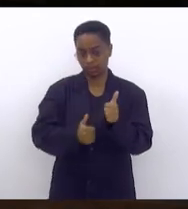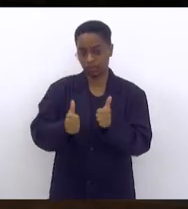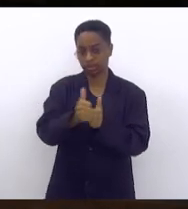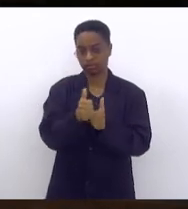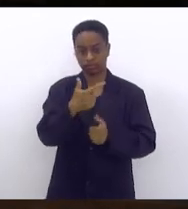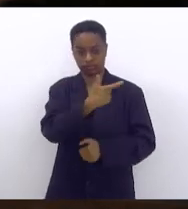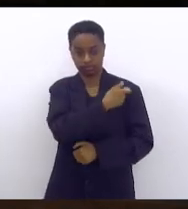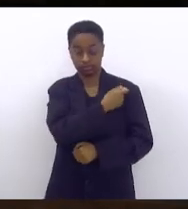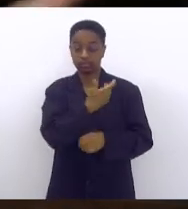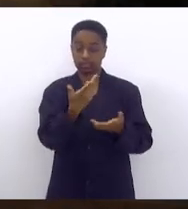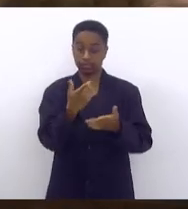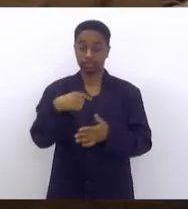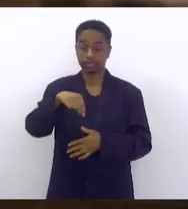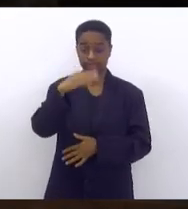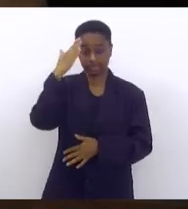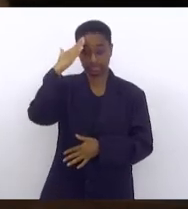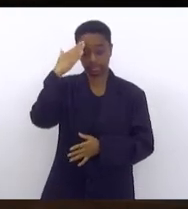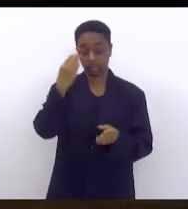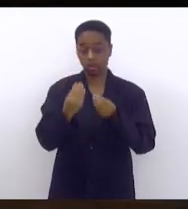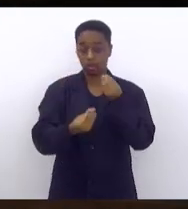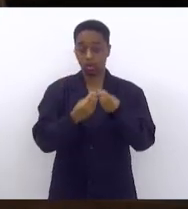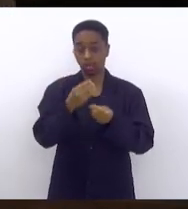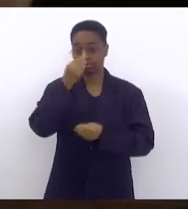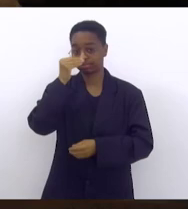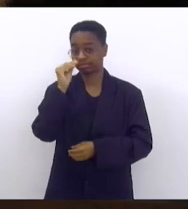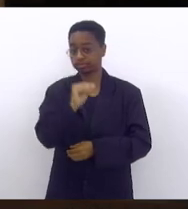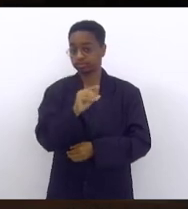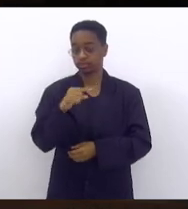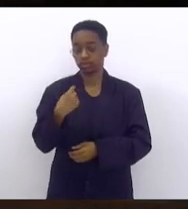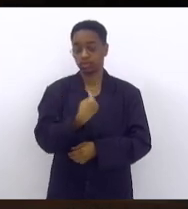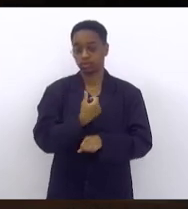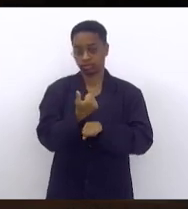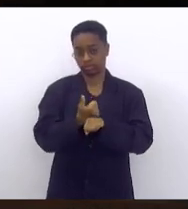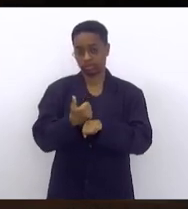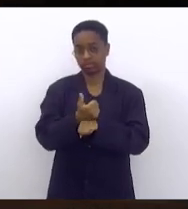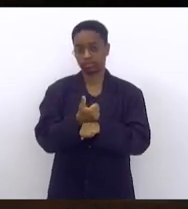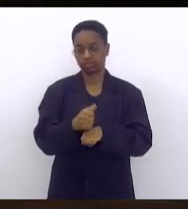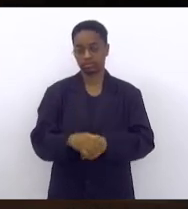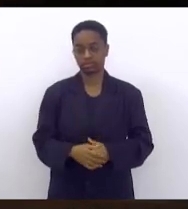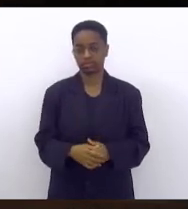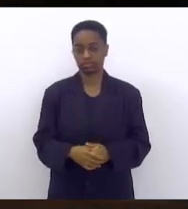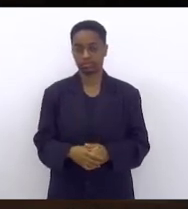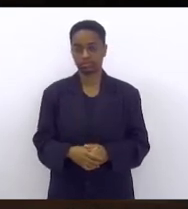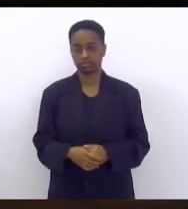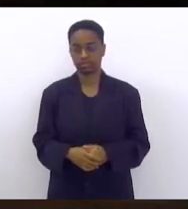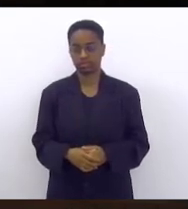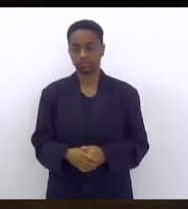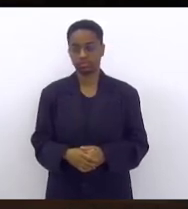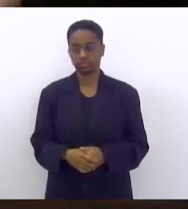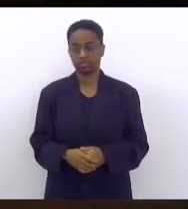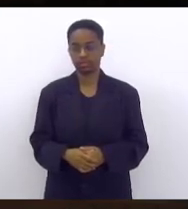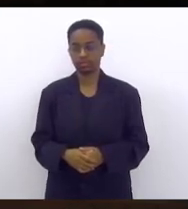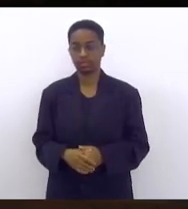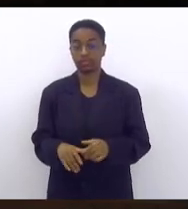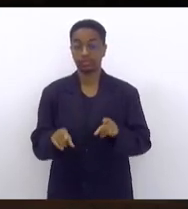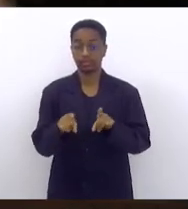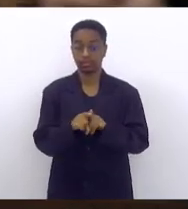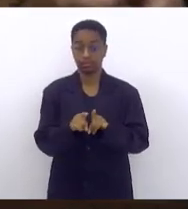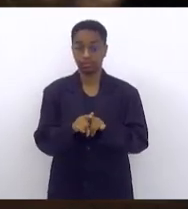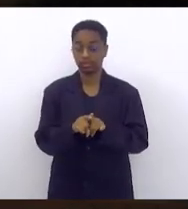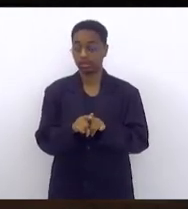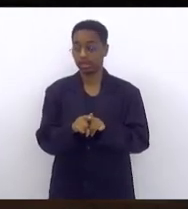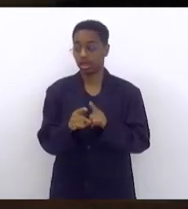do tamanho do descaso que muitas vezes se tem até oficialmente com a gente, né? E essa gratificação, além de nos unir, ela